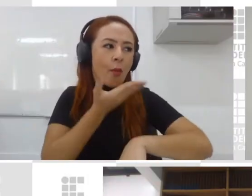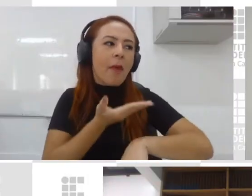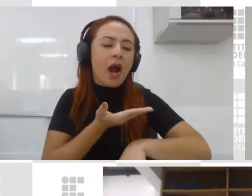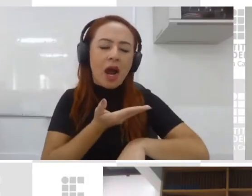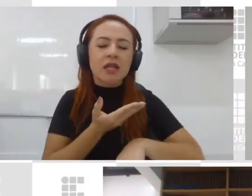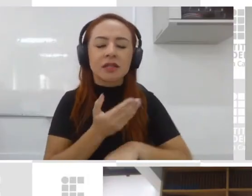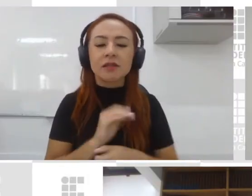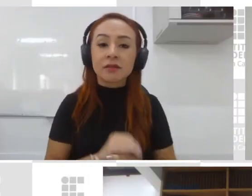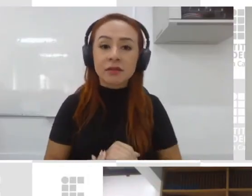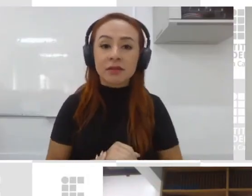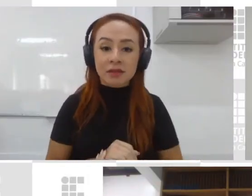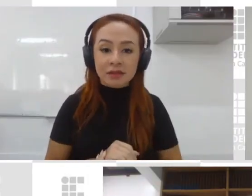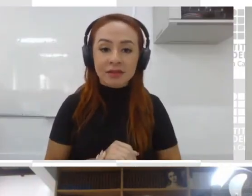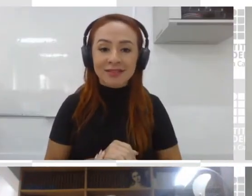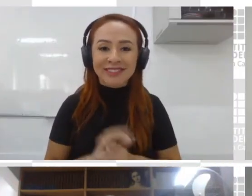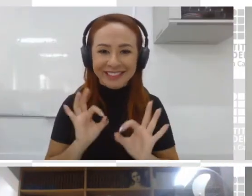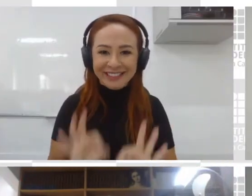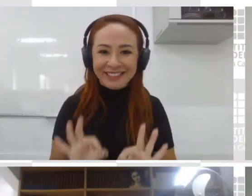Exato.